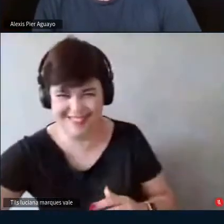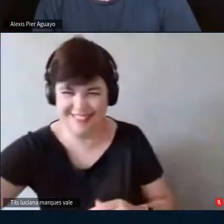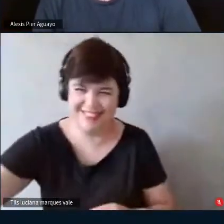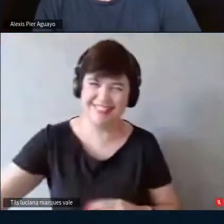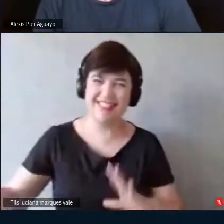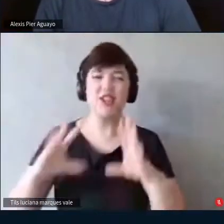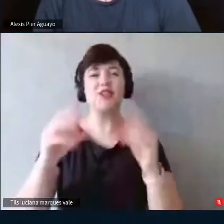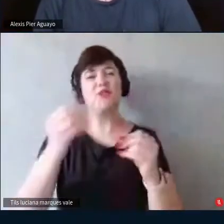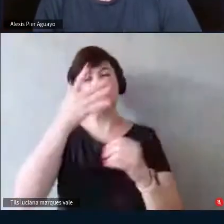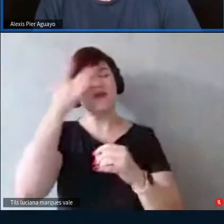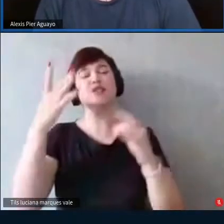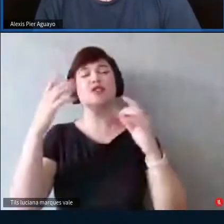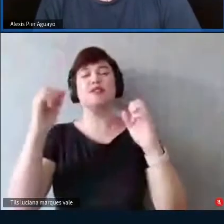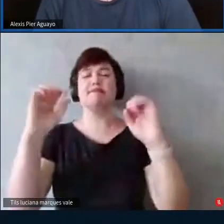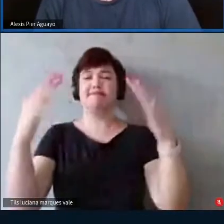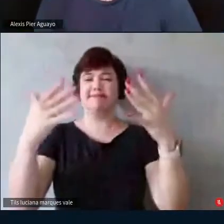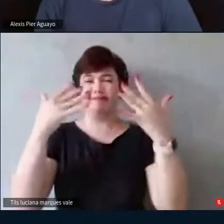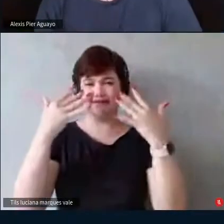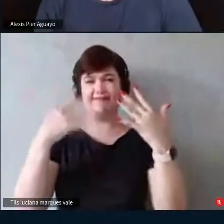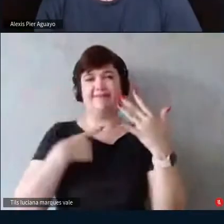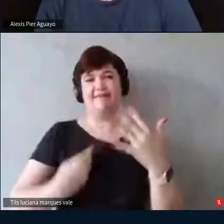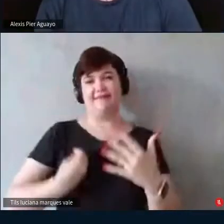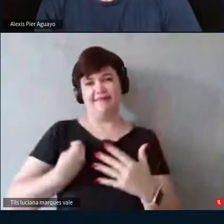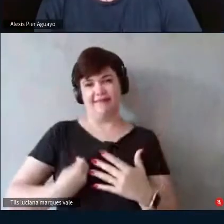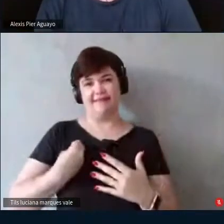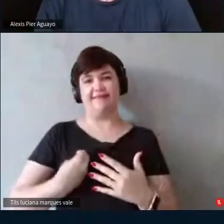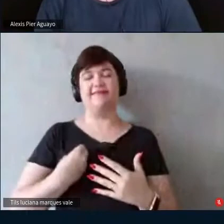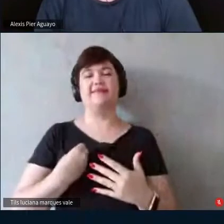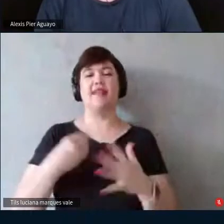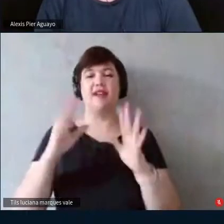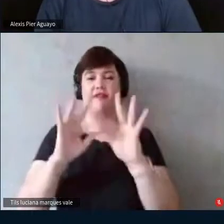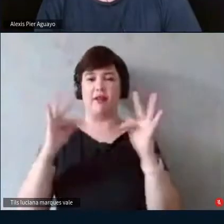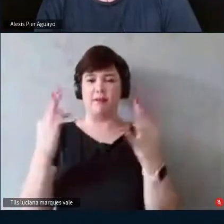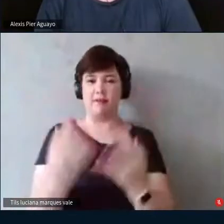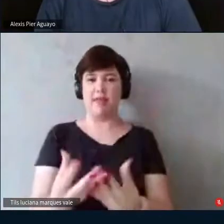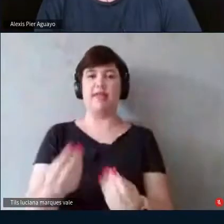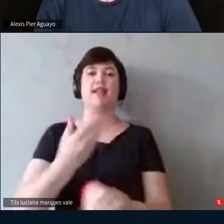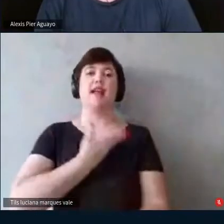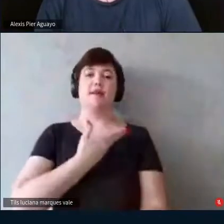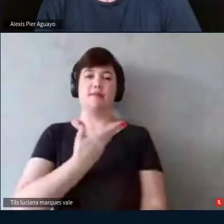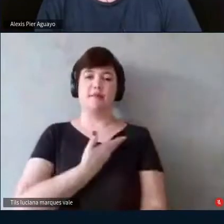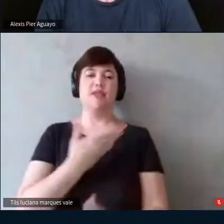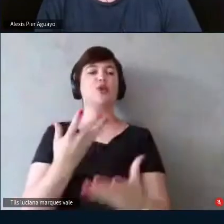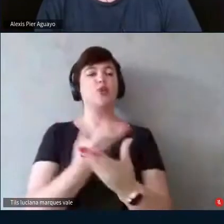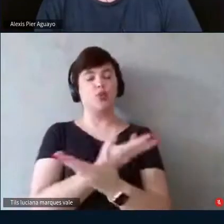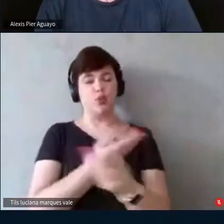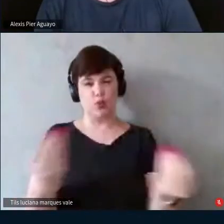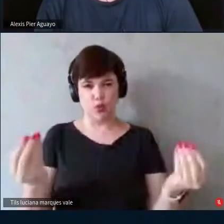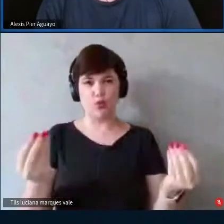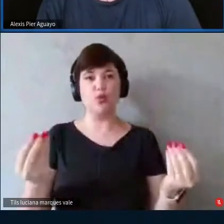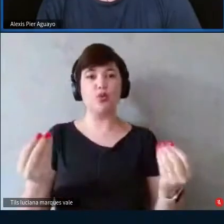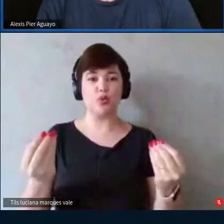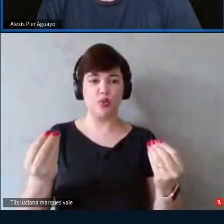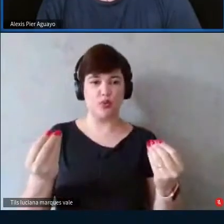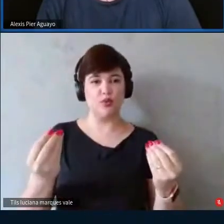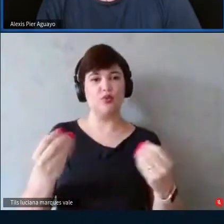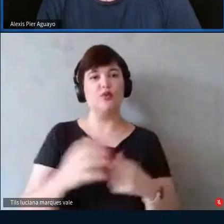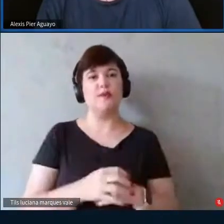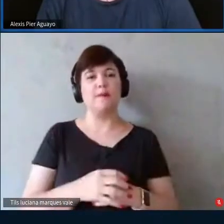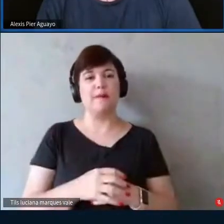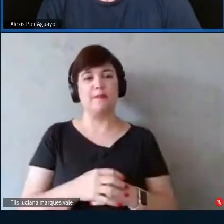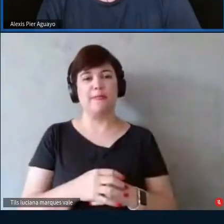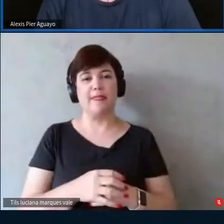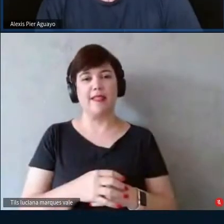mundo que esteve presente, né? A família, amigos, amigas. Valeu, vocês